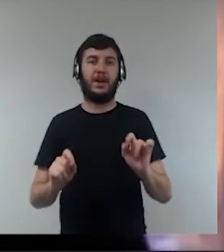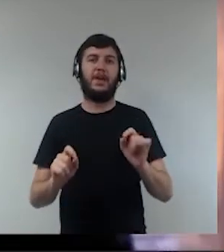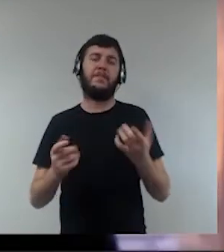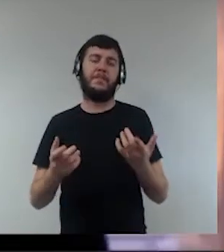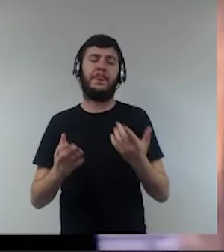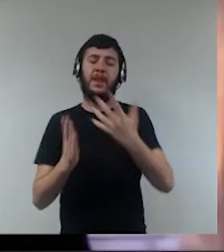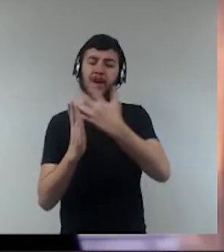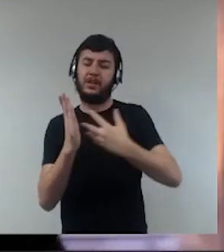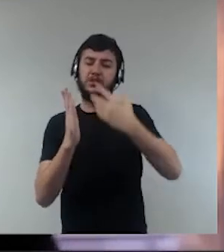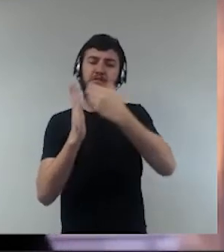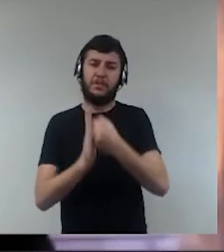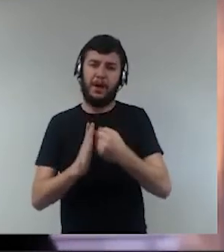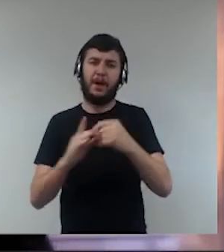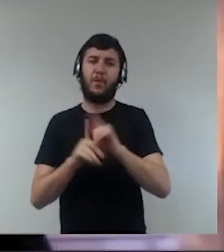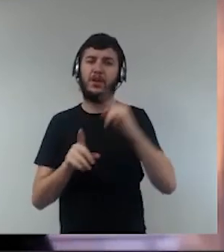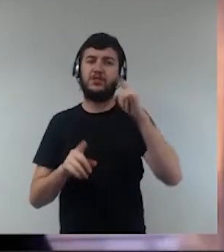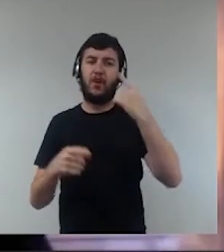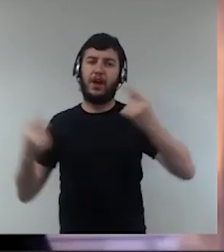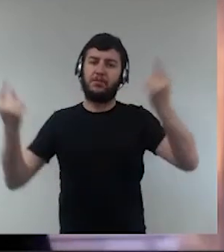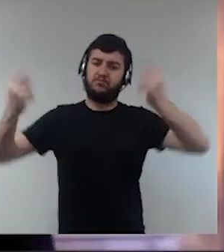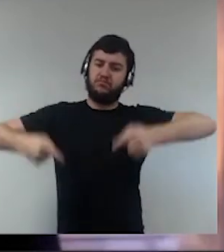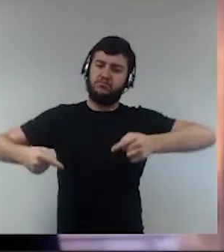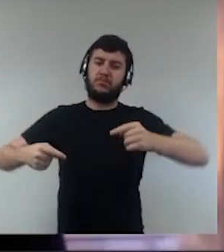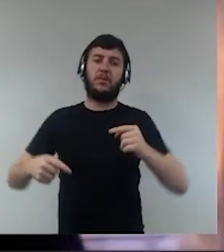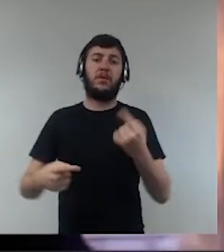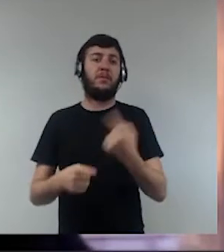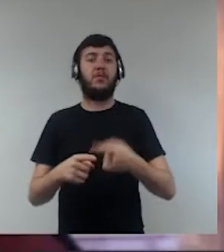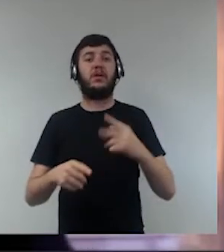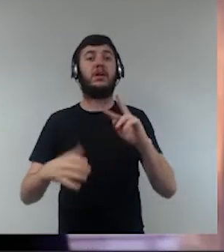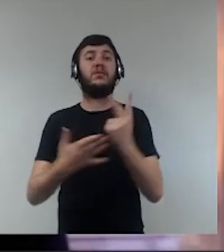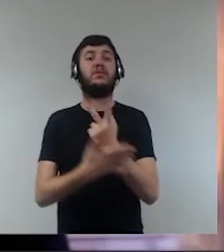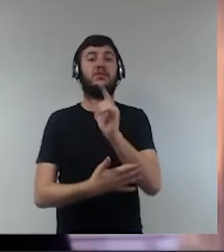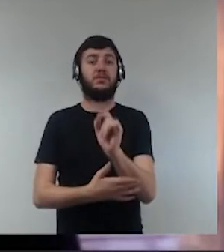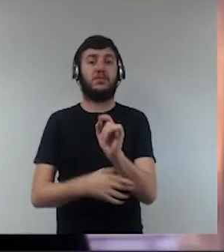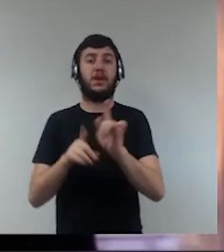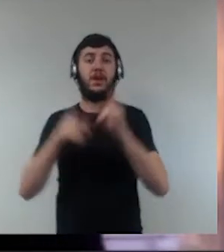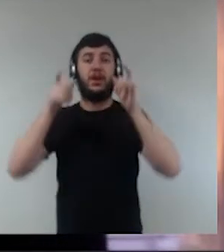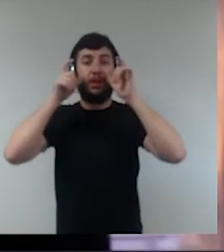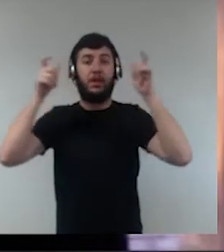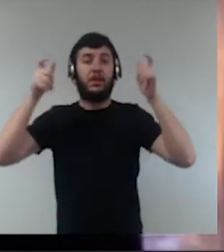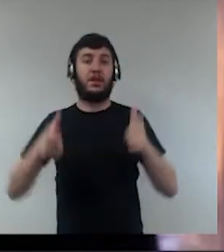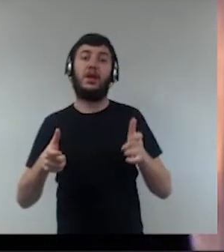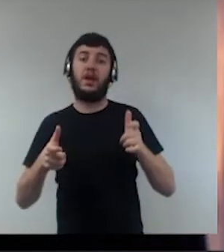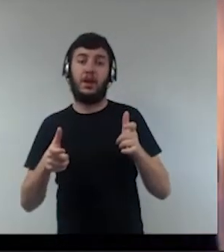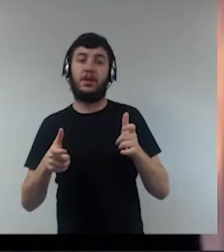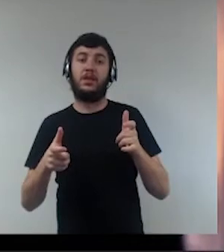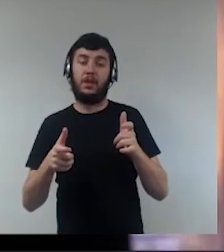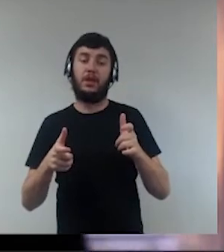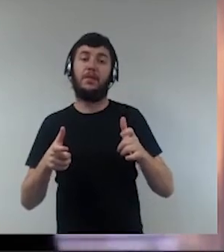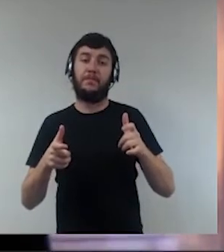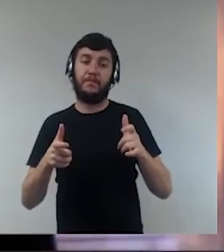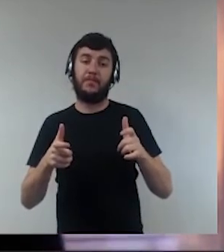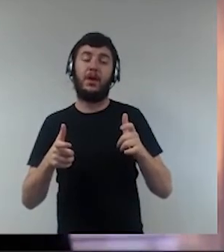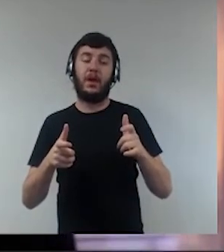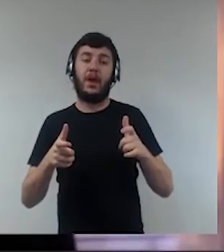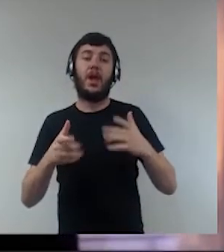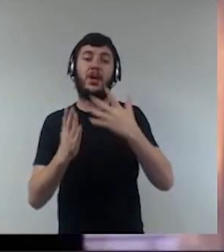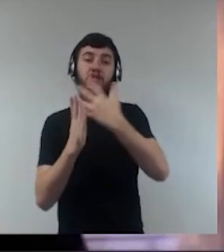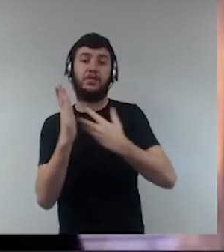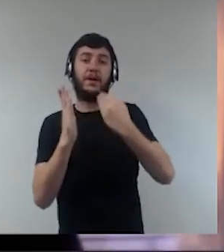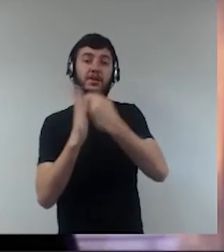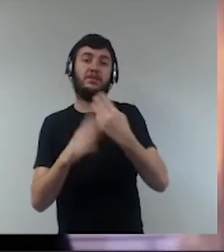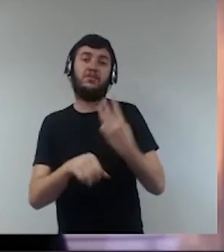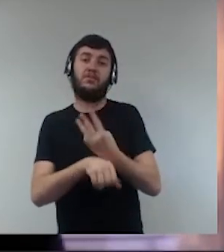ato processual que lhe interesse fazer por esse meio, que lhe interesse fazer uma intimação por esse meio. Essa